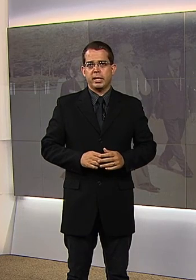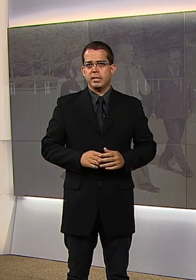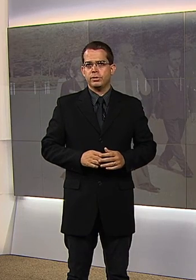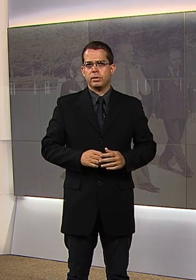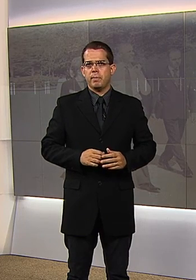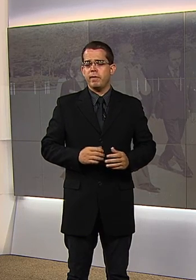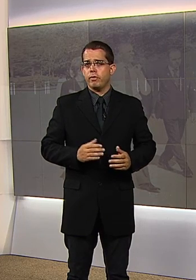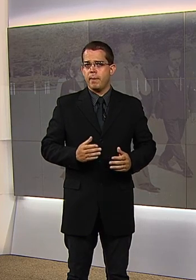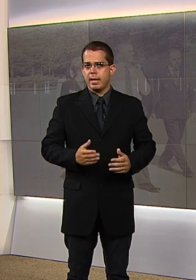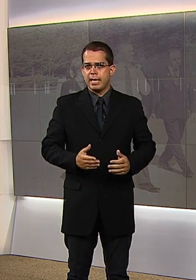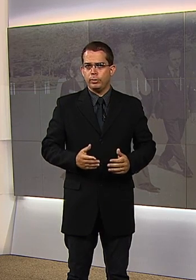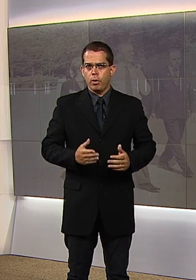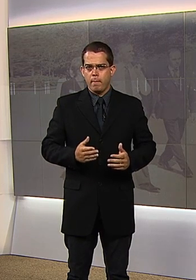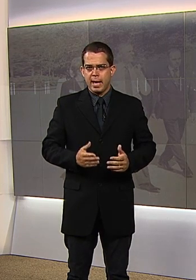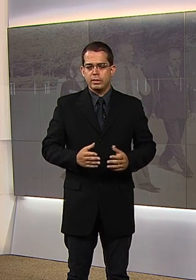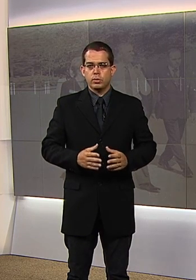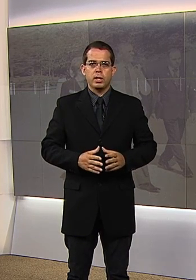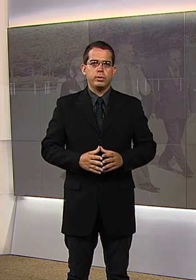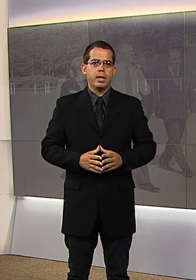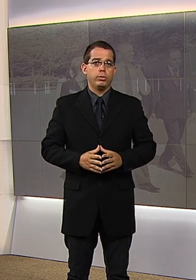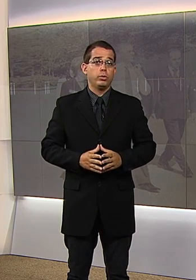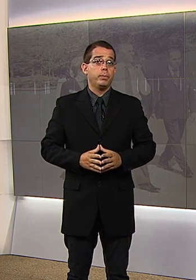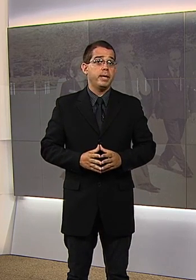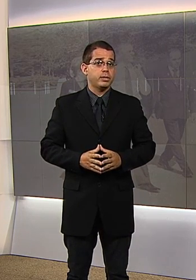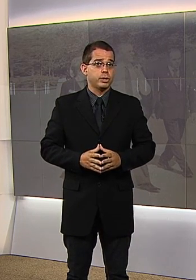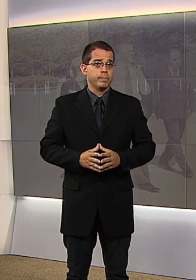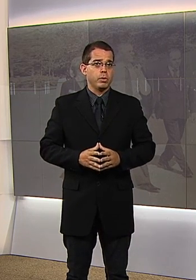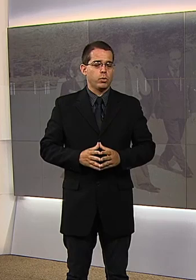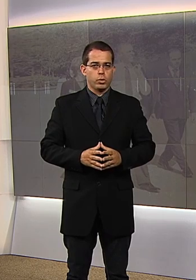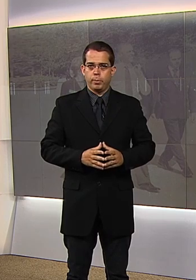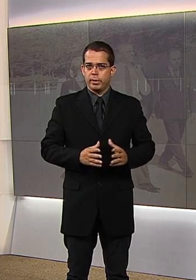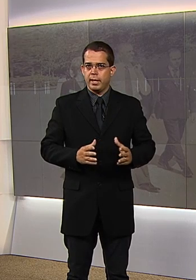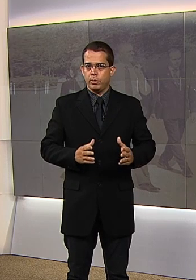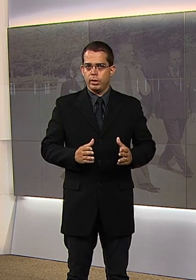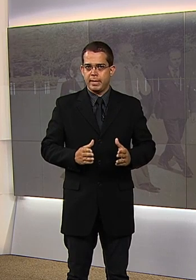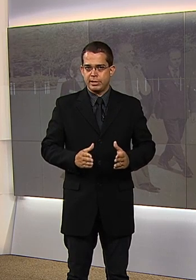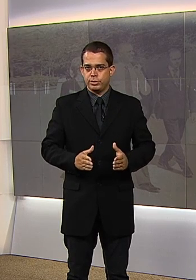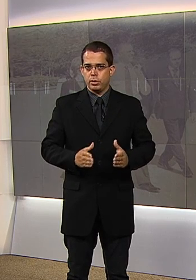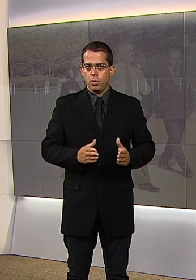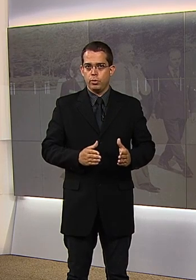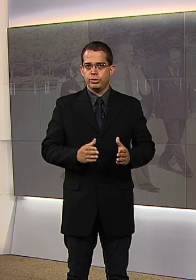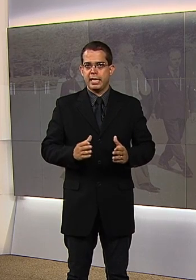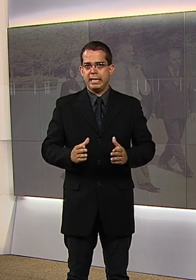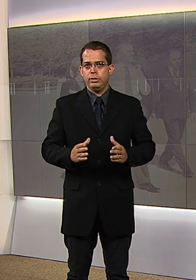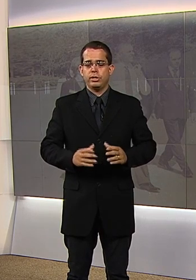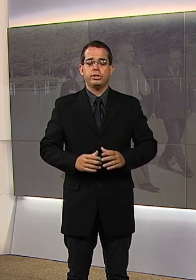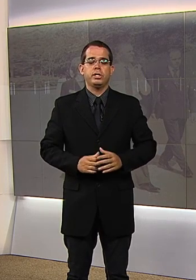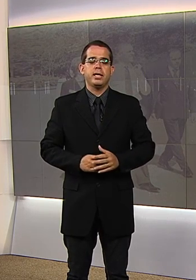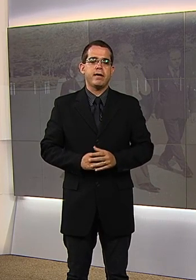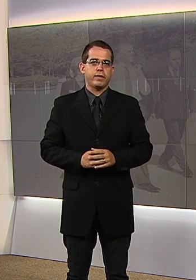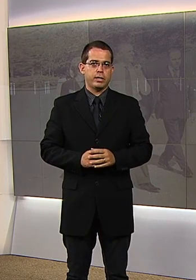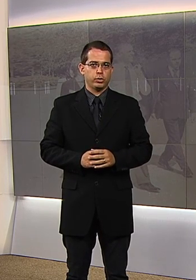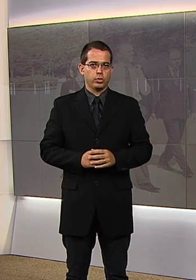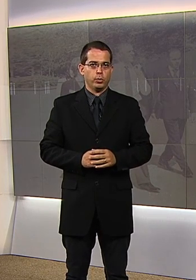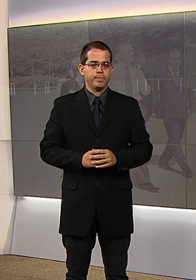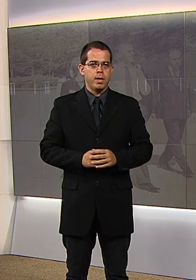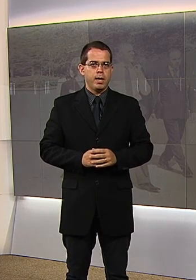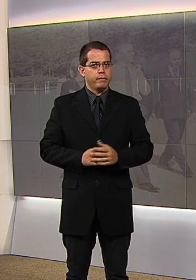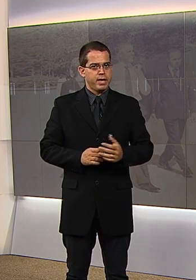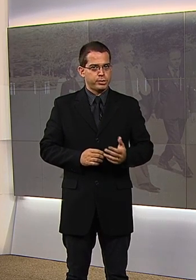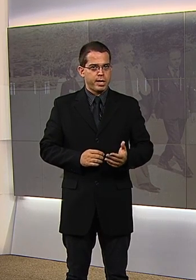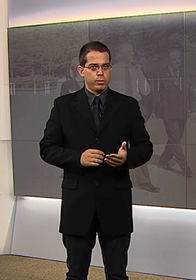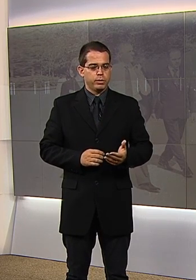2015 também foi marcado por mais uma reunião do brics o grupo que reúne brasil rússia índia china e áfrica do sul